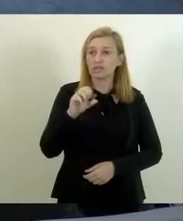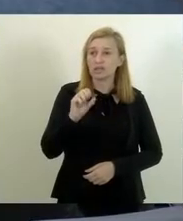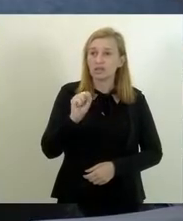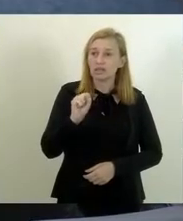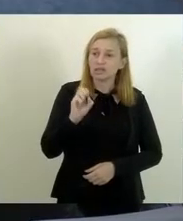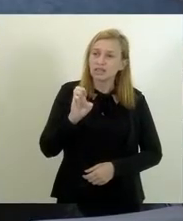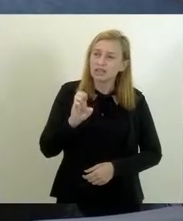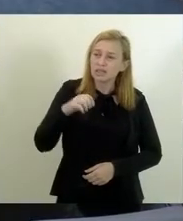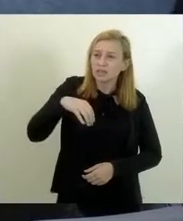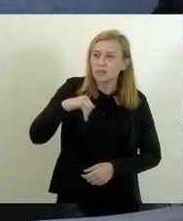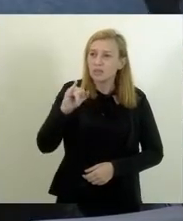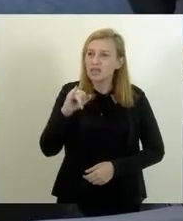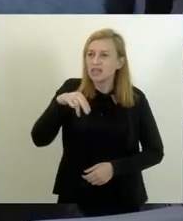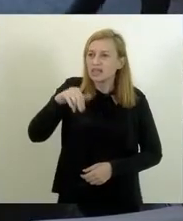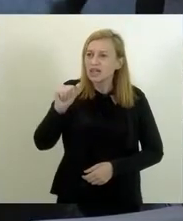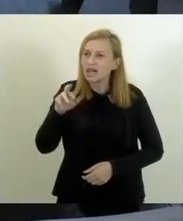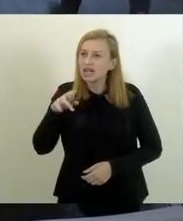Obrigado.